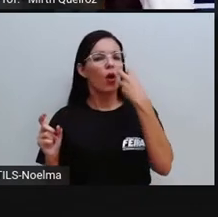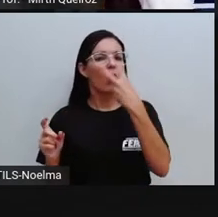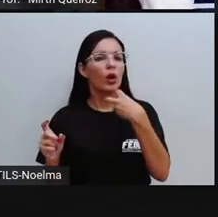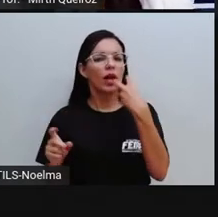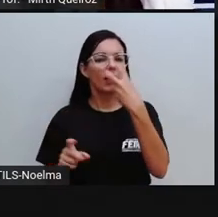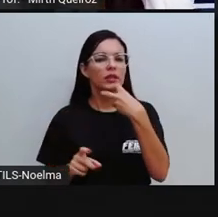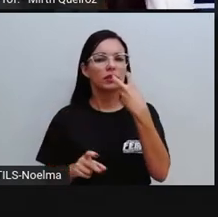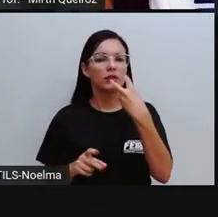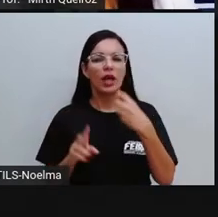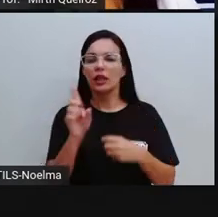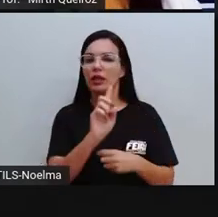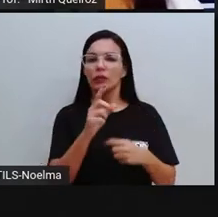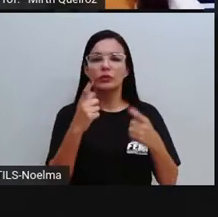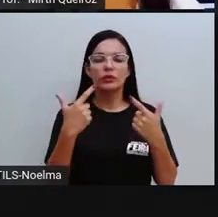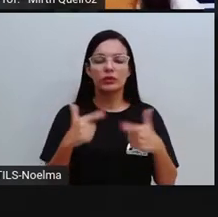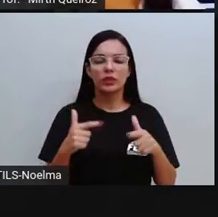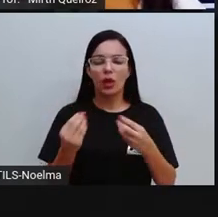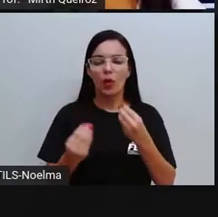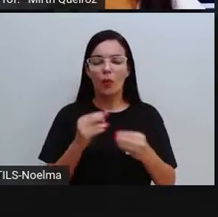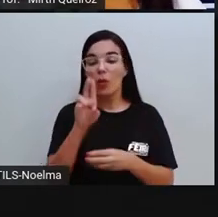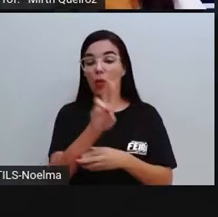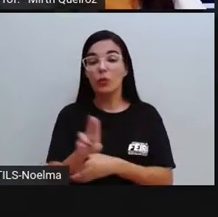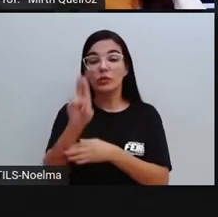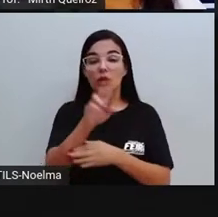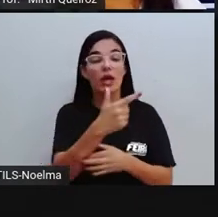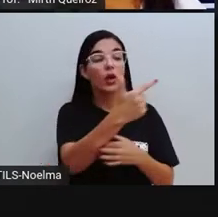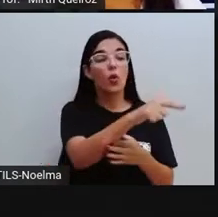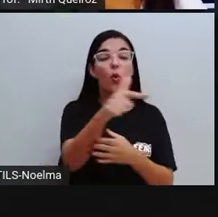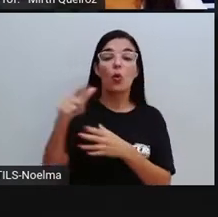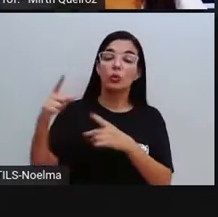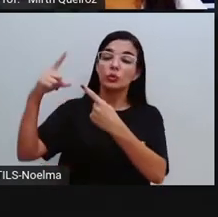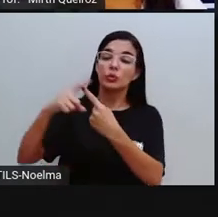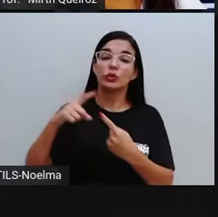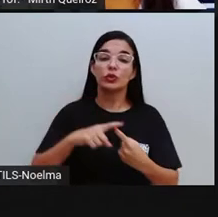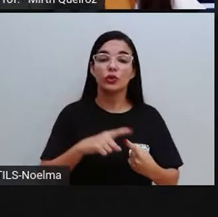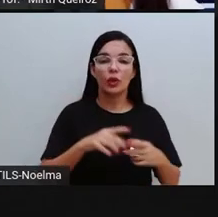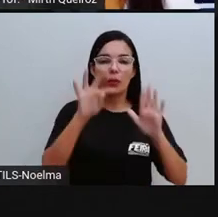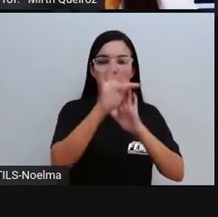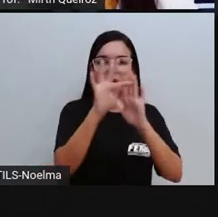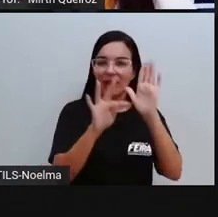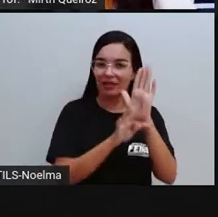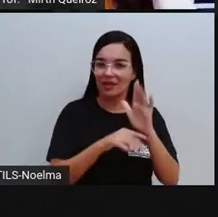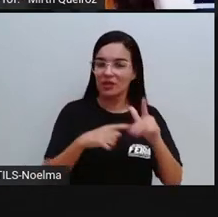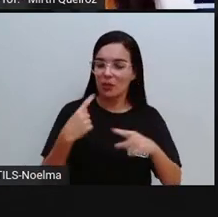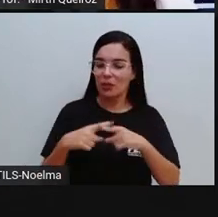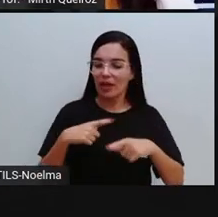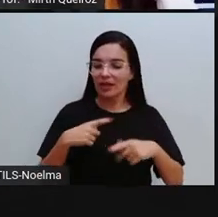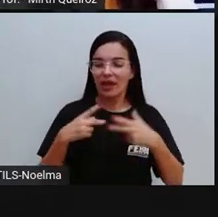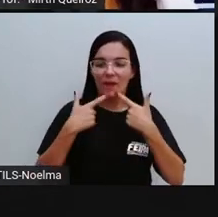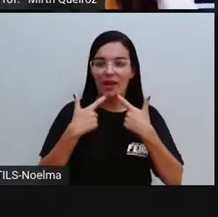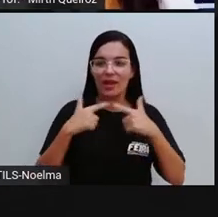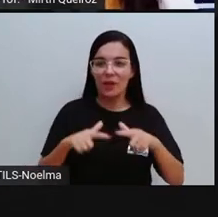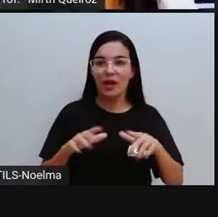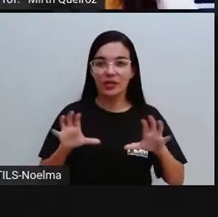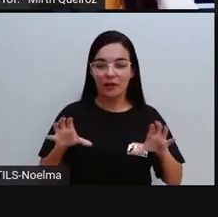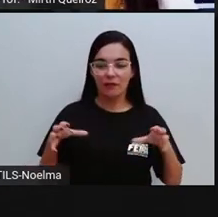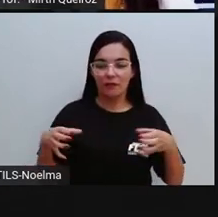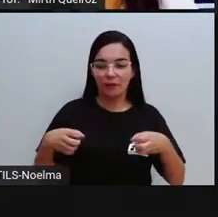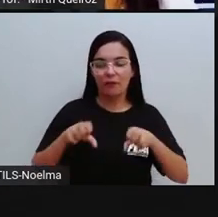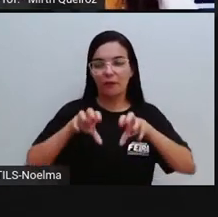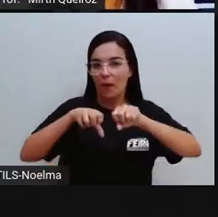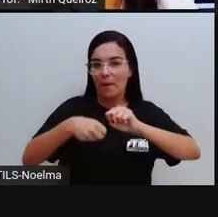não utilizaria em uma situação, em outros tipos de textos, né, que exigem aí uma linguagem mais formal. Por exemplo, termos